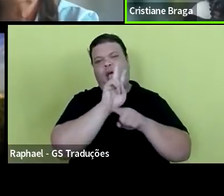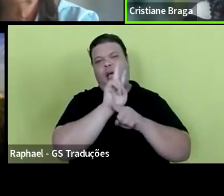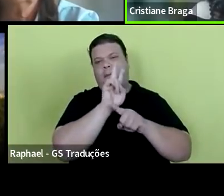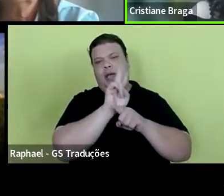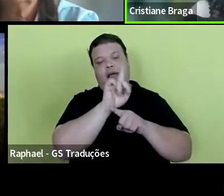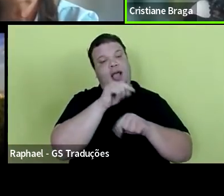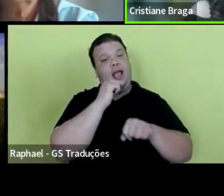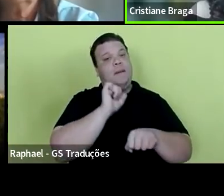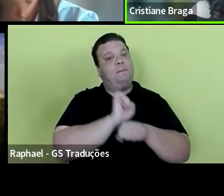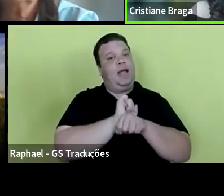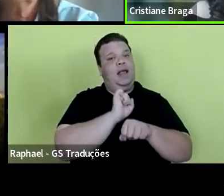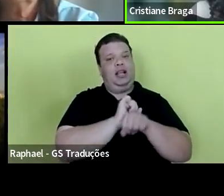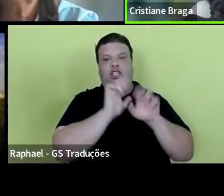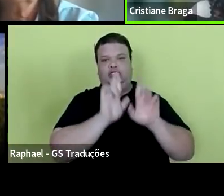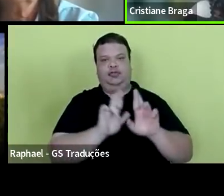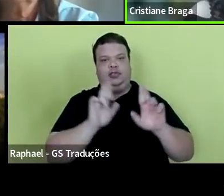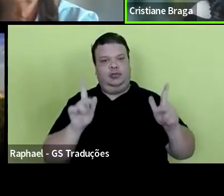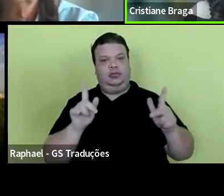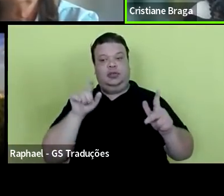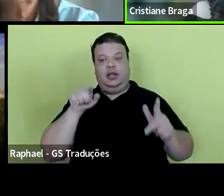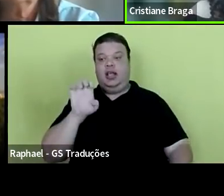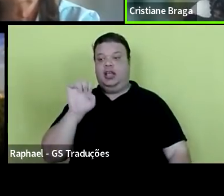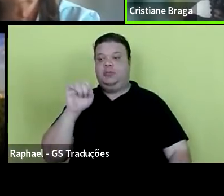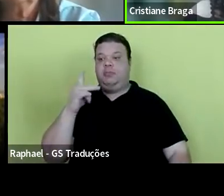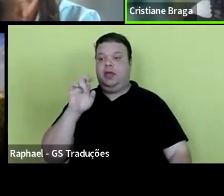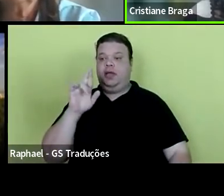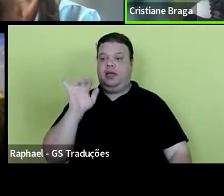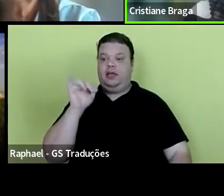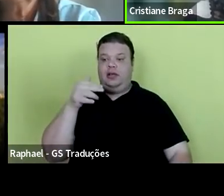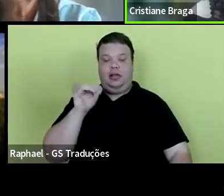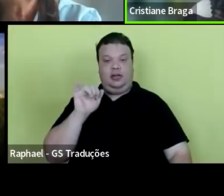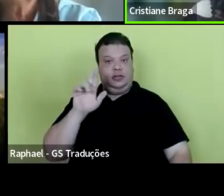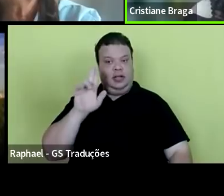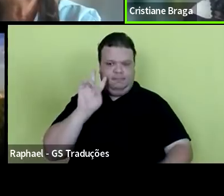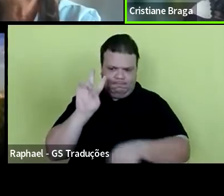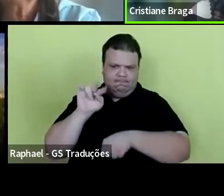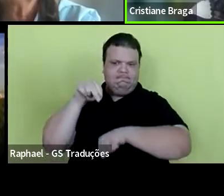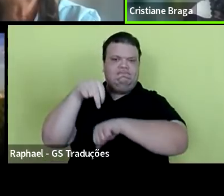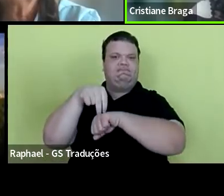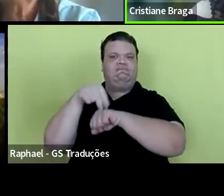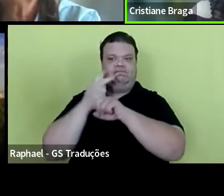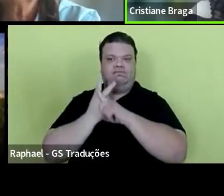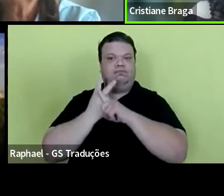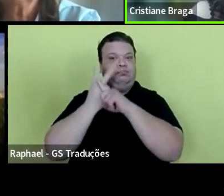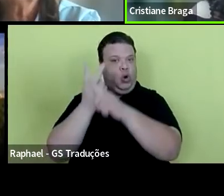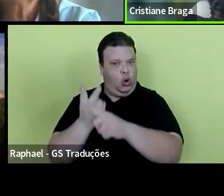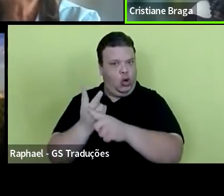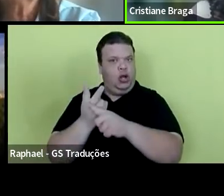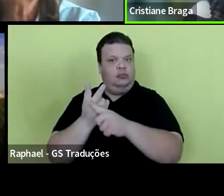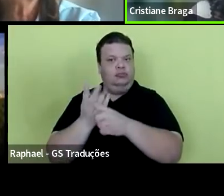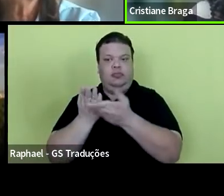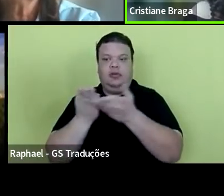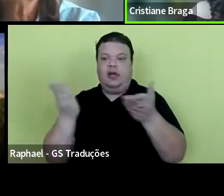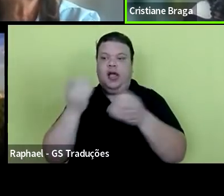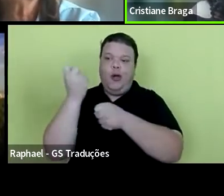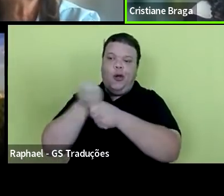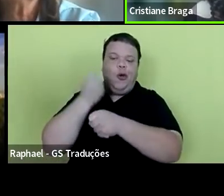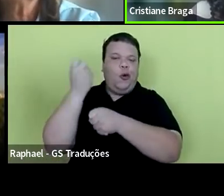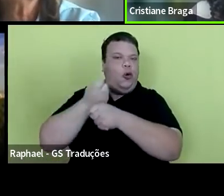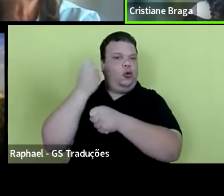espera. Esperançar é se levantar, esperançar é ir atrás, esperançar é construir,